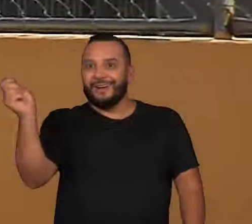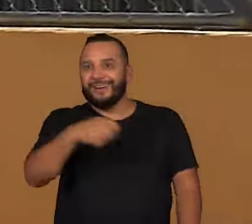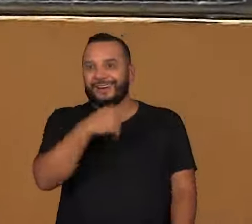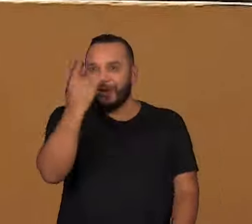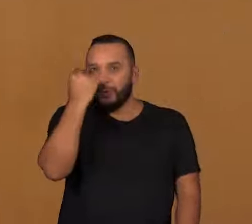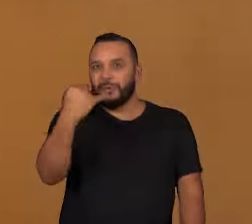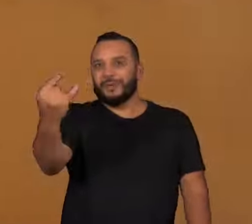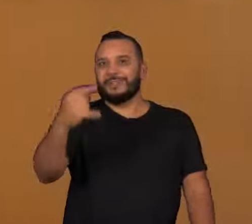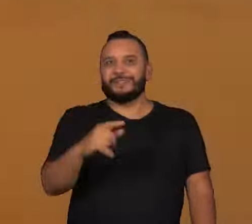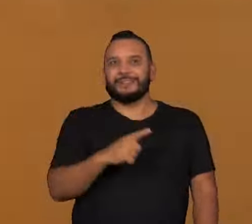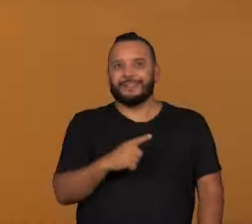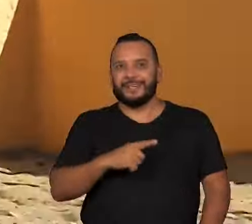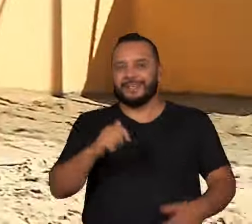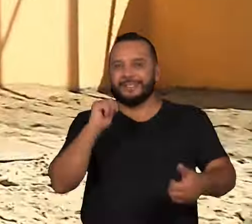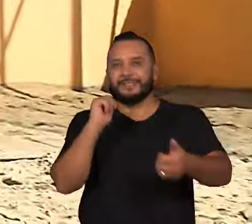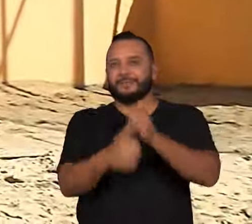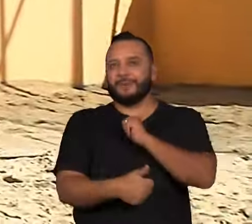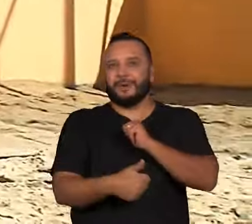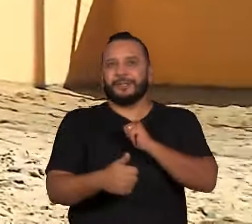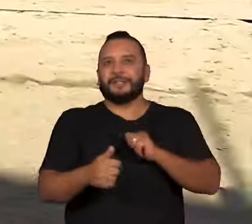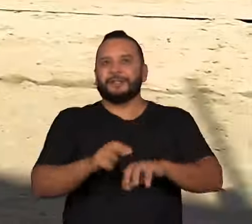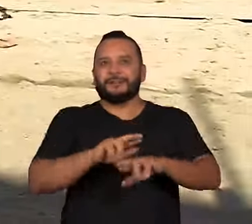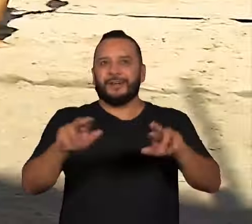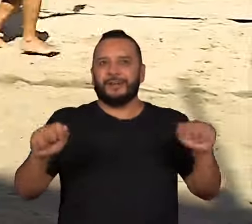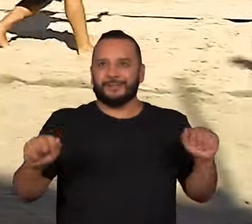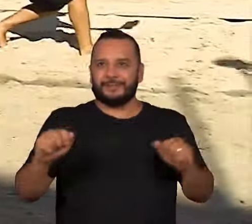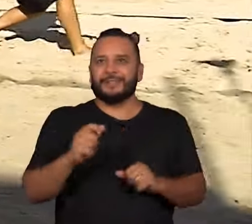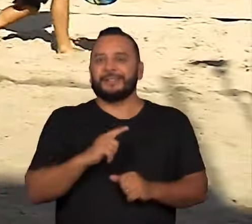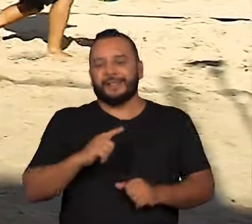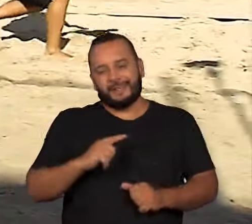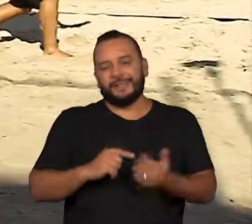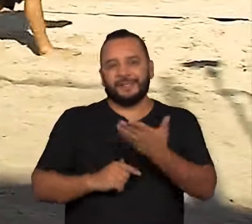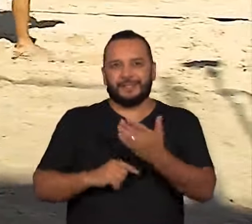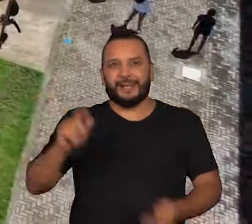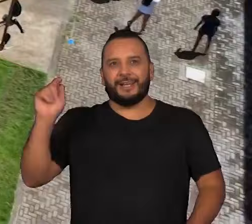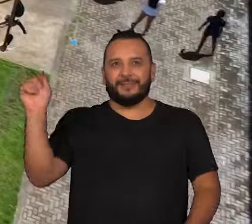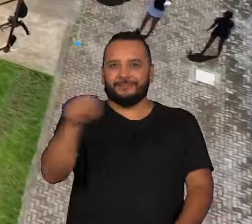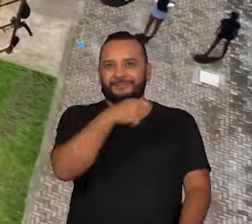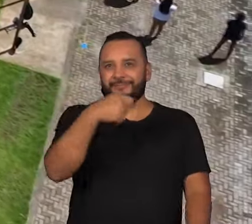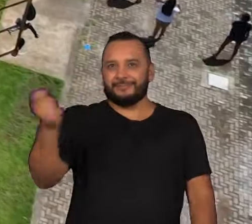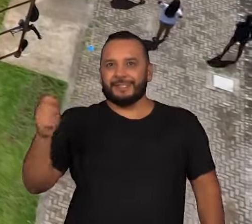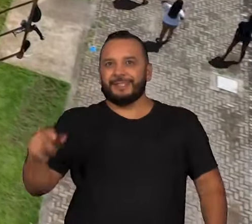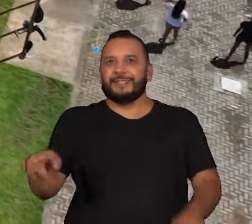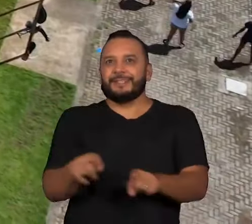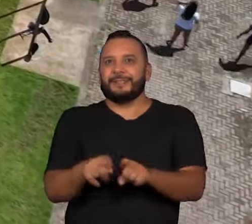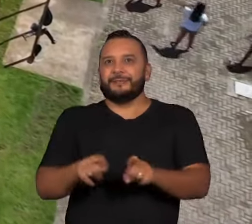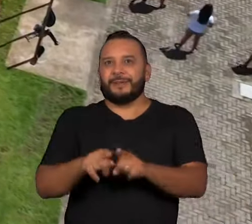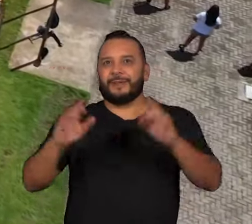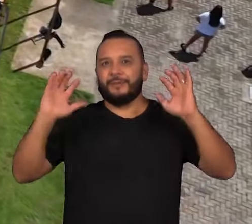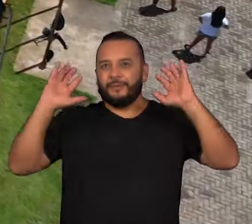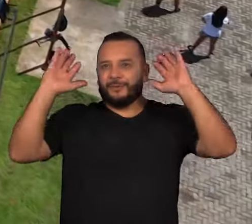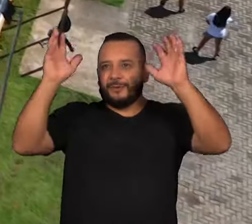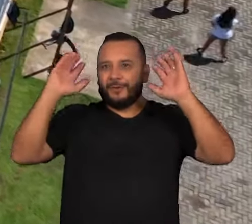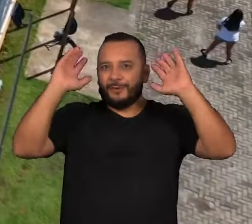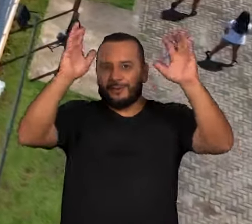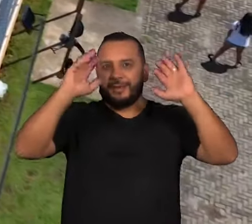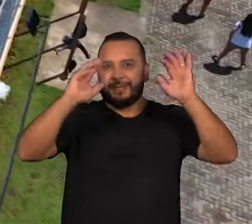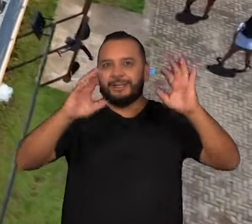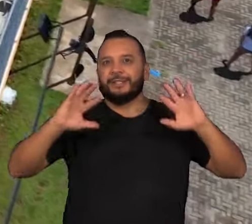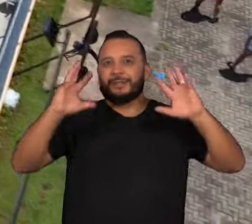E opção de esporte é o que não falta. Tem o beach tênis e o beach vôlei para todas